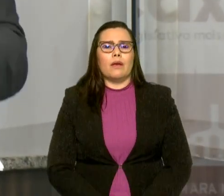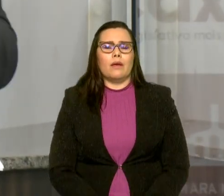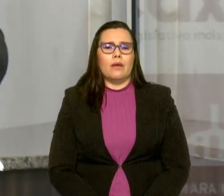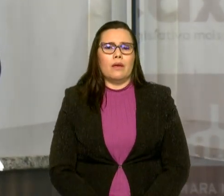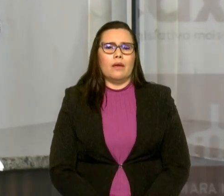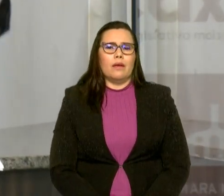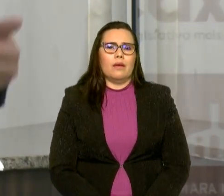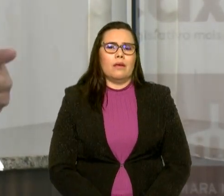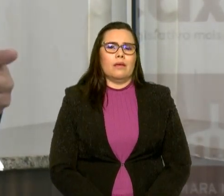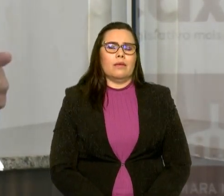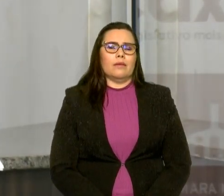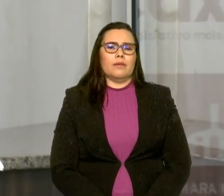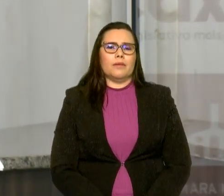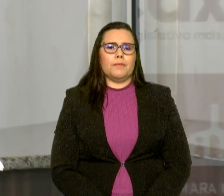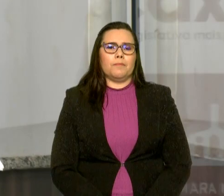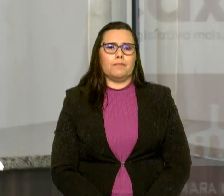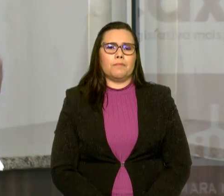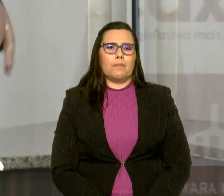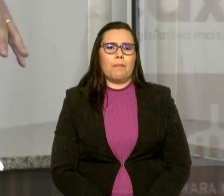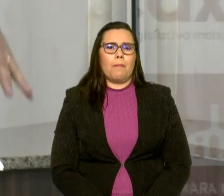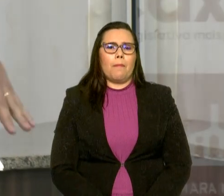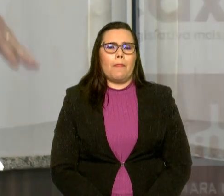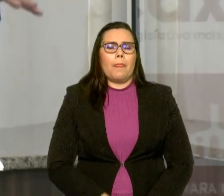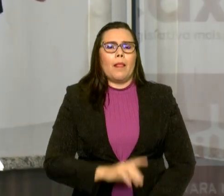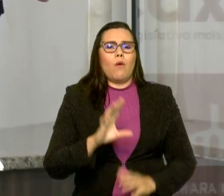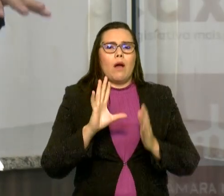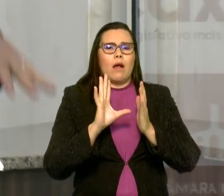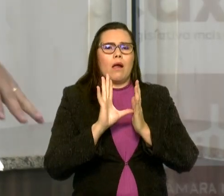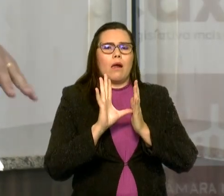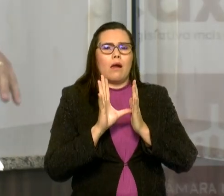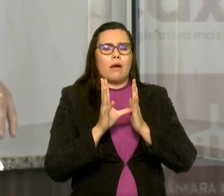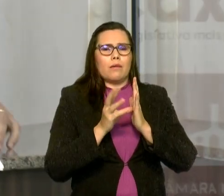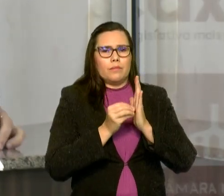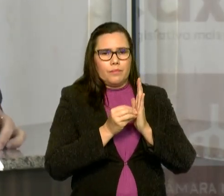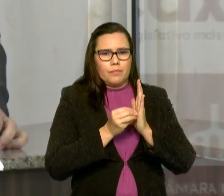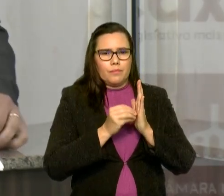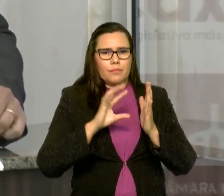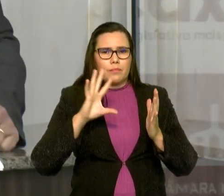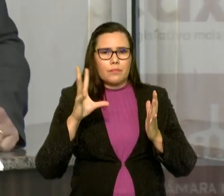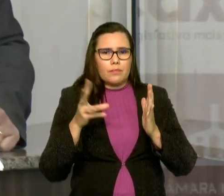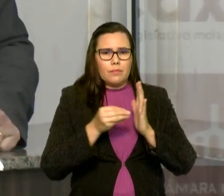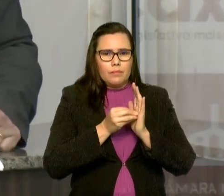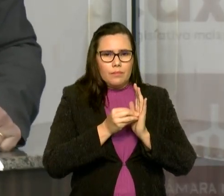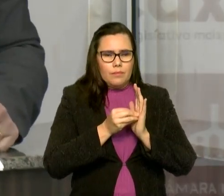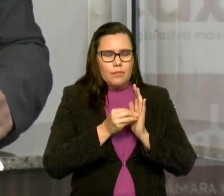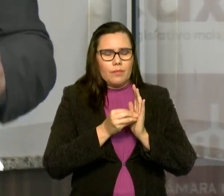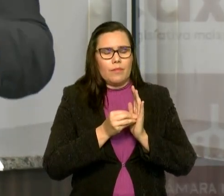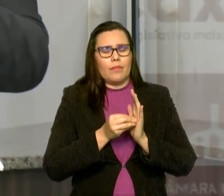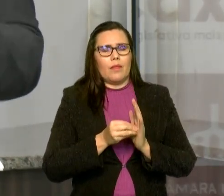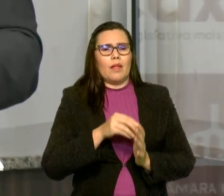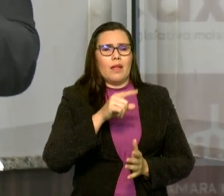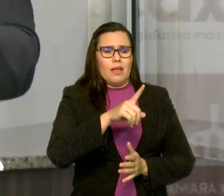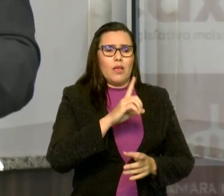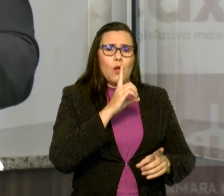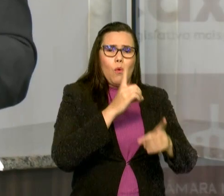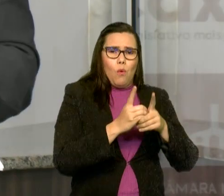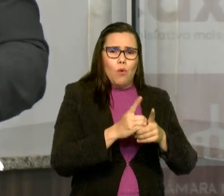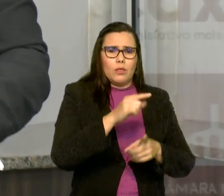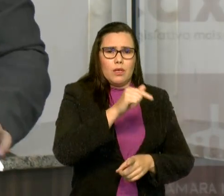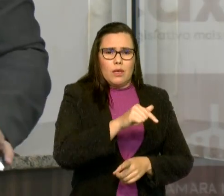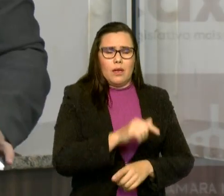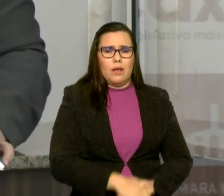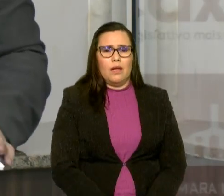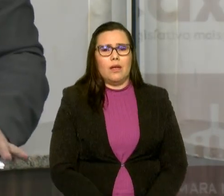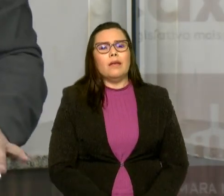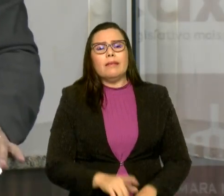amazônica. E isso é a realidade do nosso estado. Então aquelas pessoas que pretendem exercer função pública no Maranhão devem sim